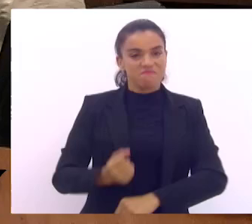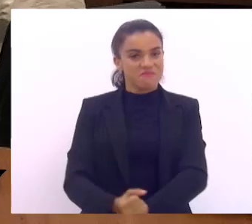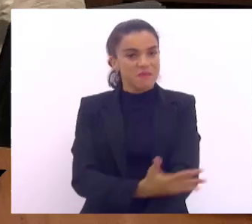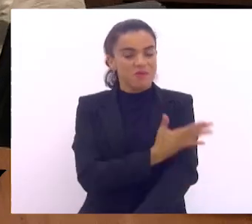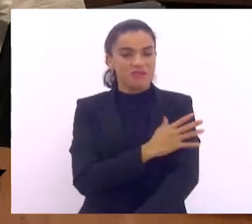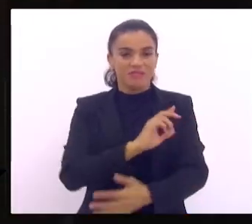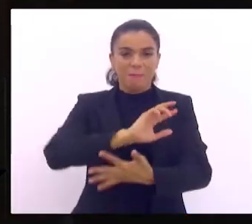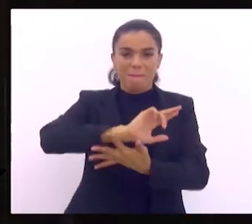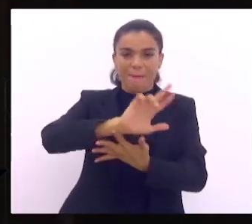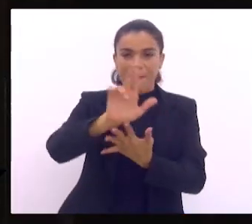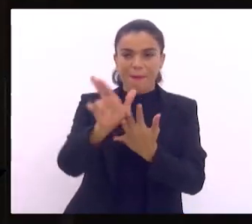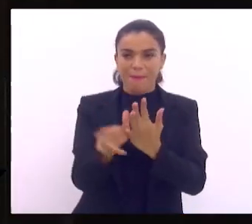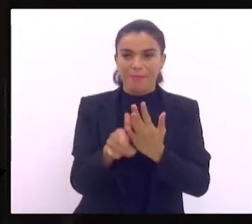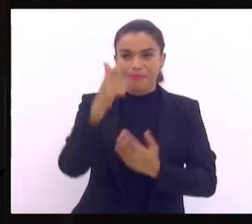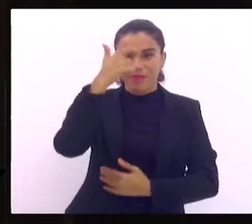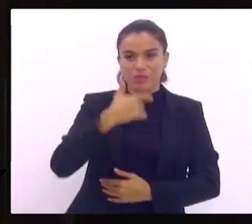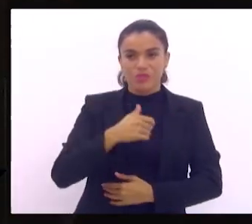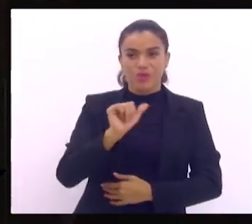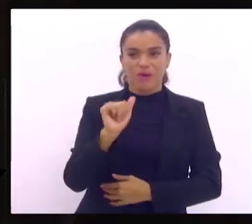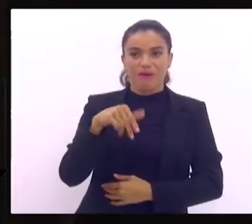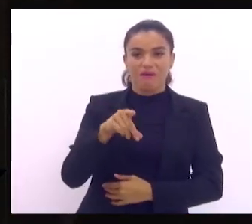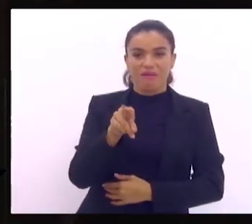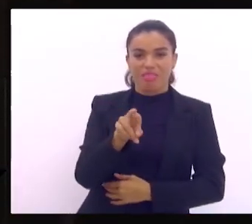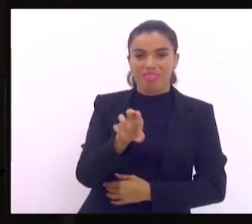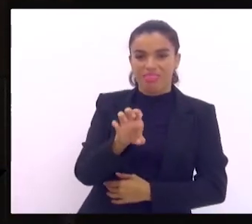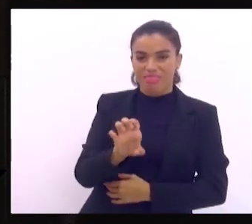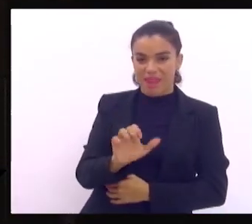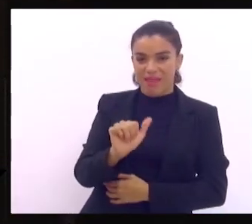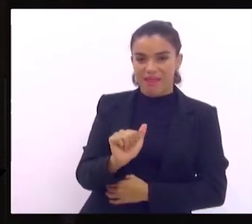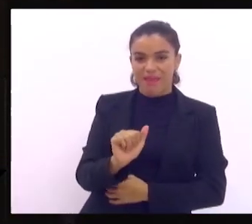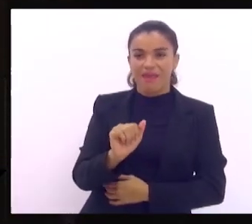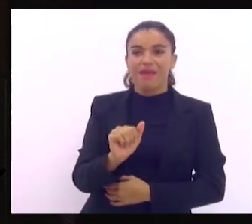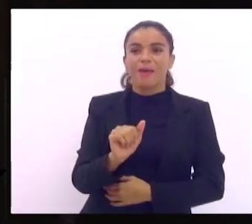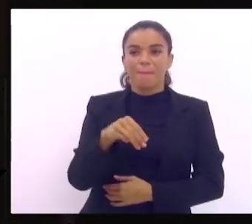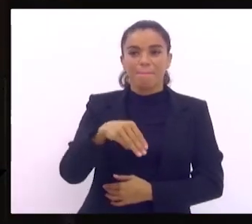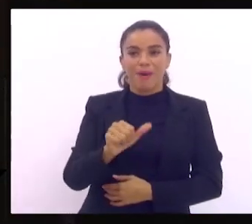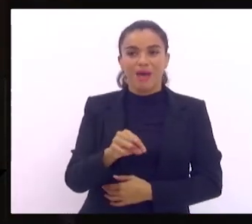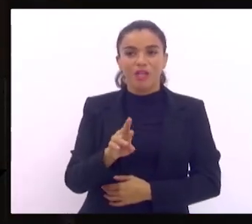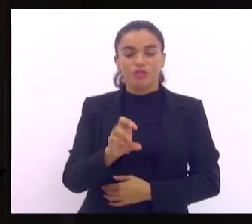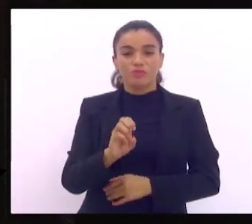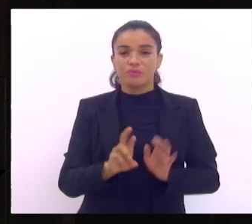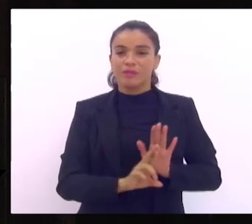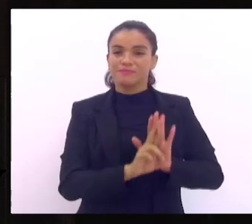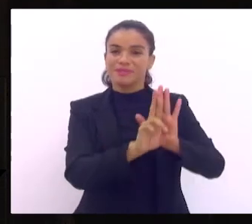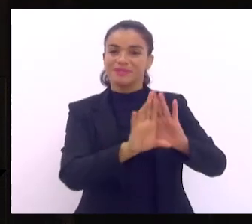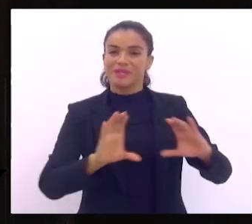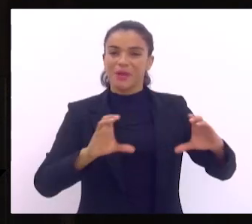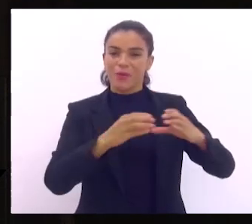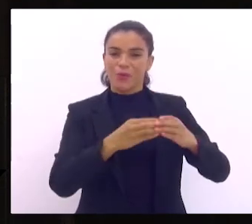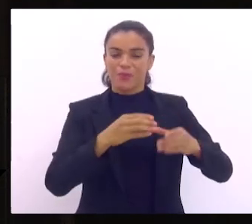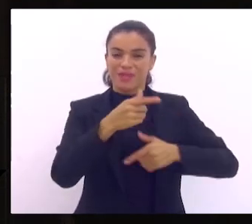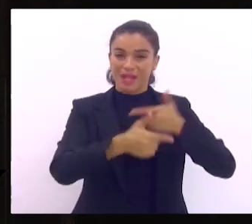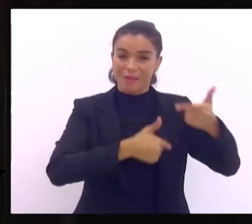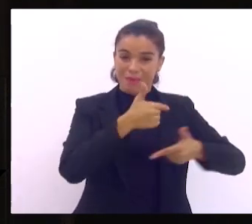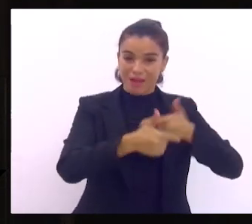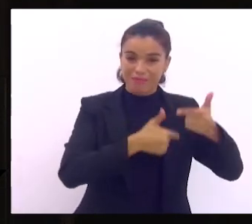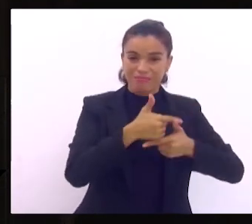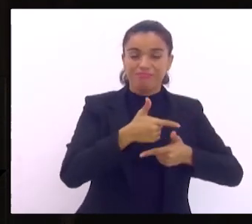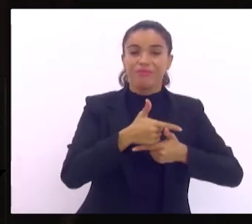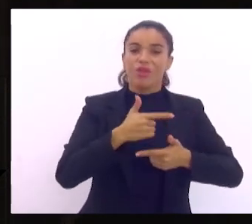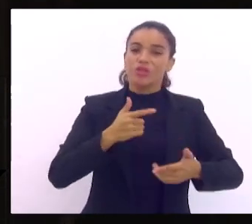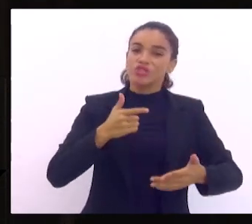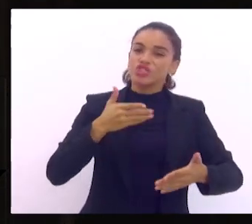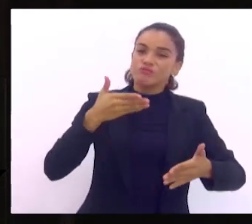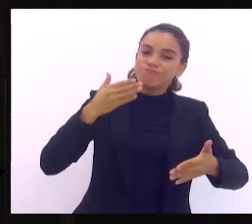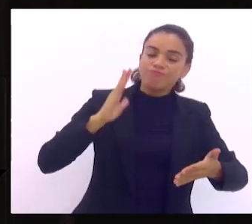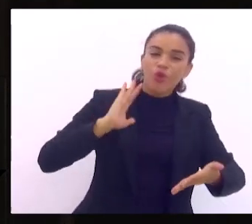diversas razões. Eu sou Andréia Matos, eu sou representante da classe trabalhadora, eu sou secretária de combate ao